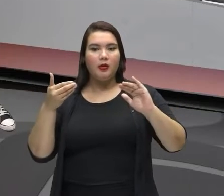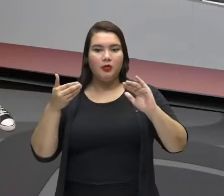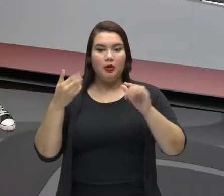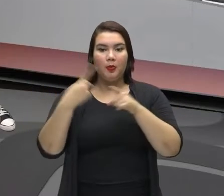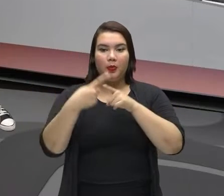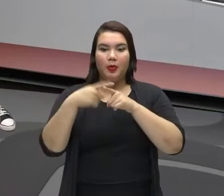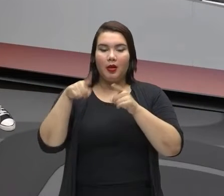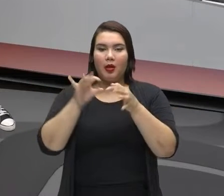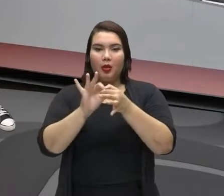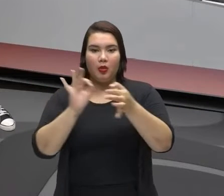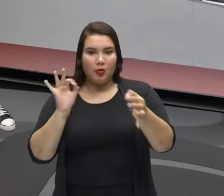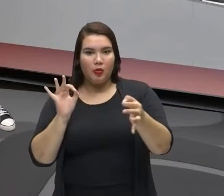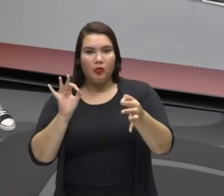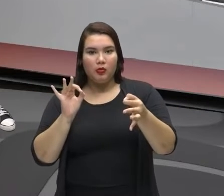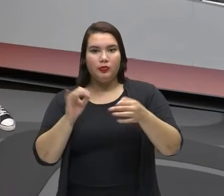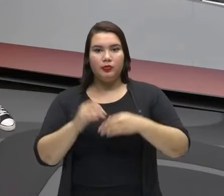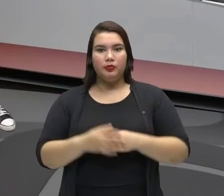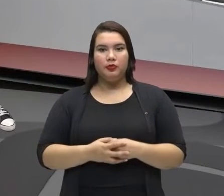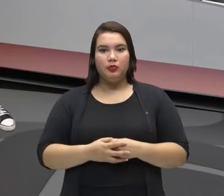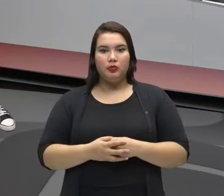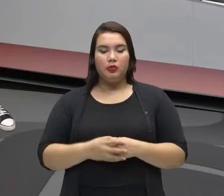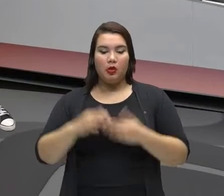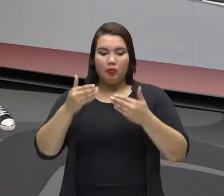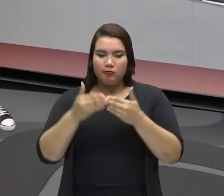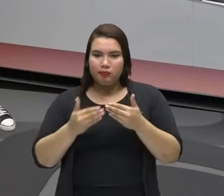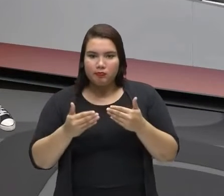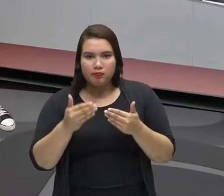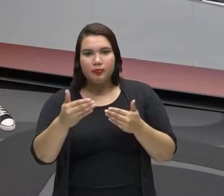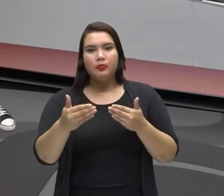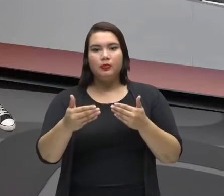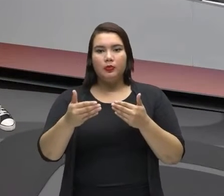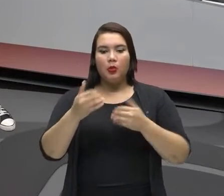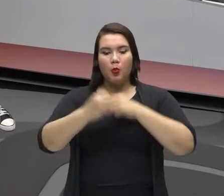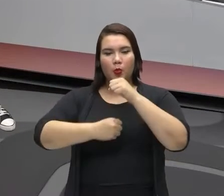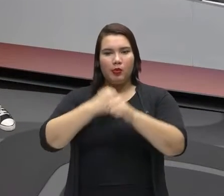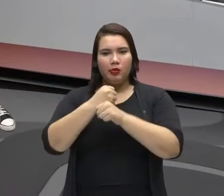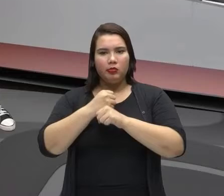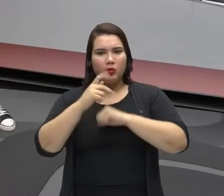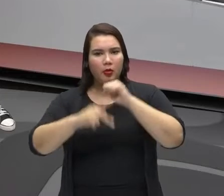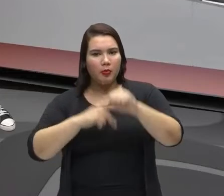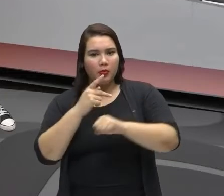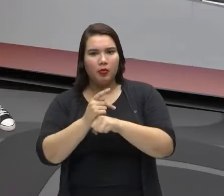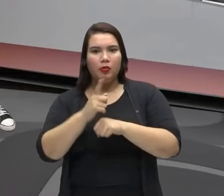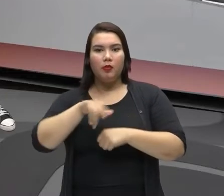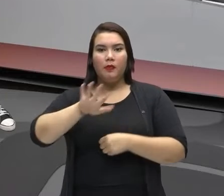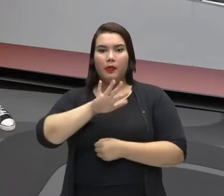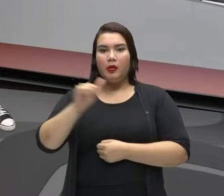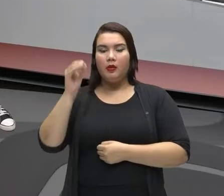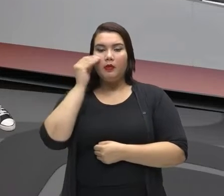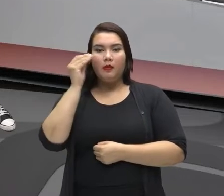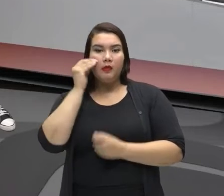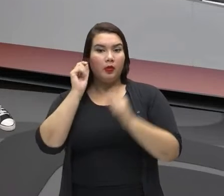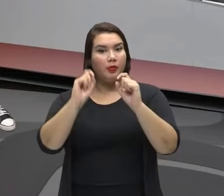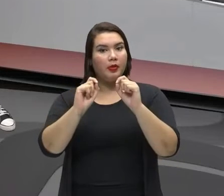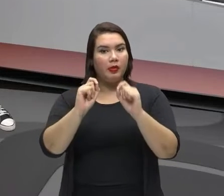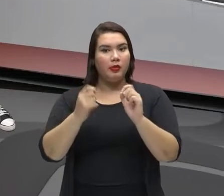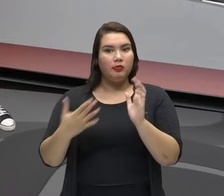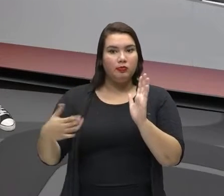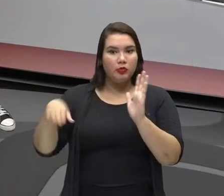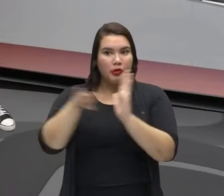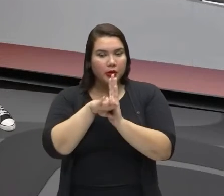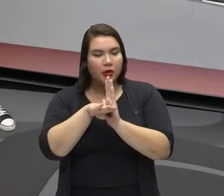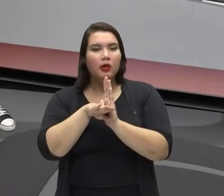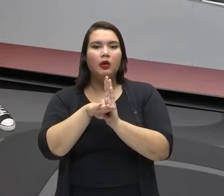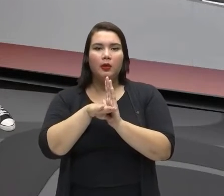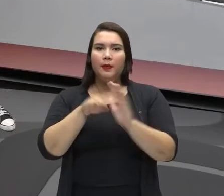que só mais na frente, alguns anos depois, é que a gente vai ver a chegada